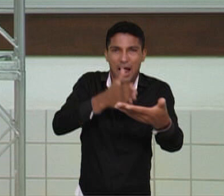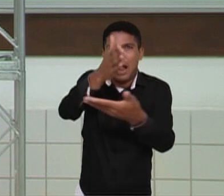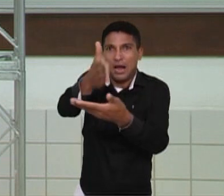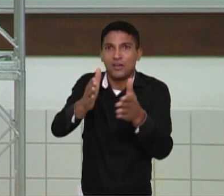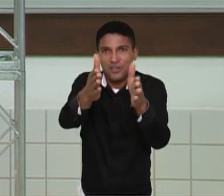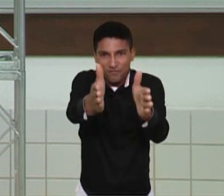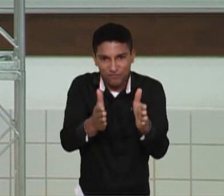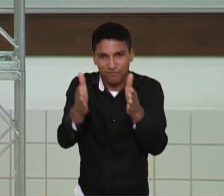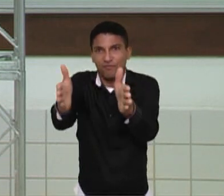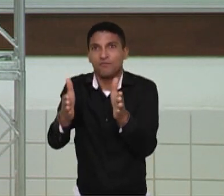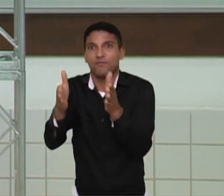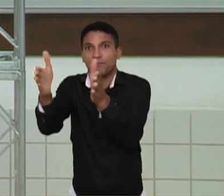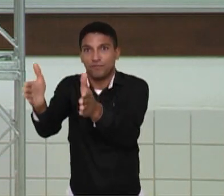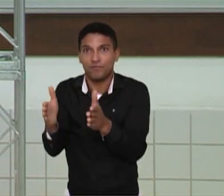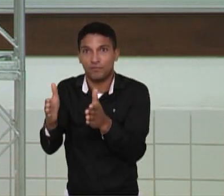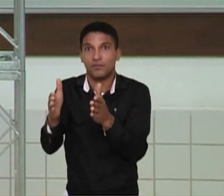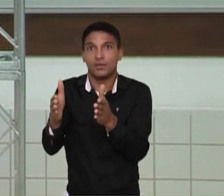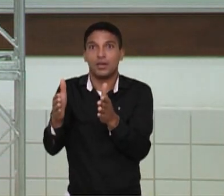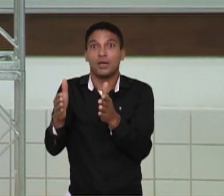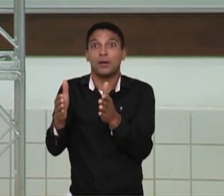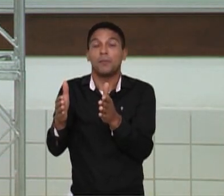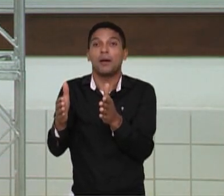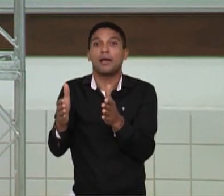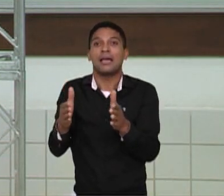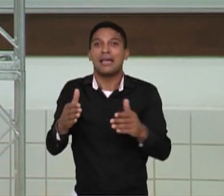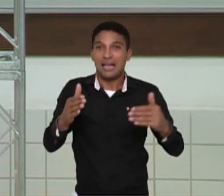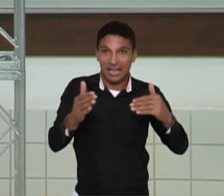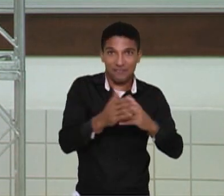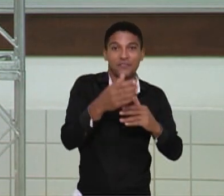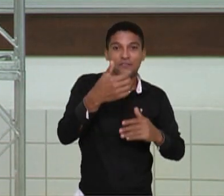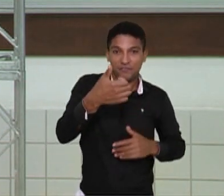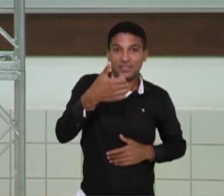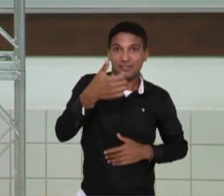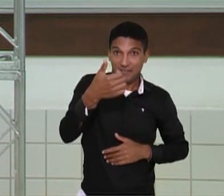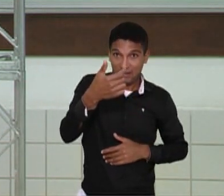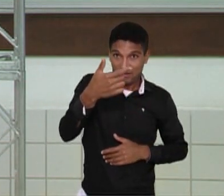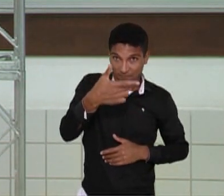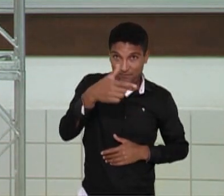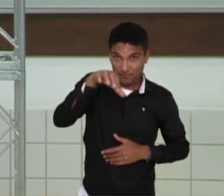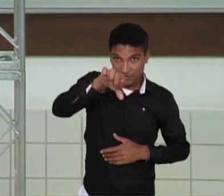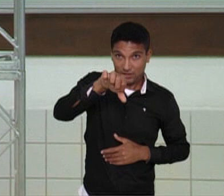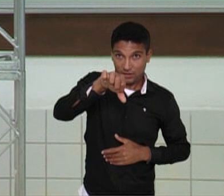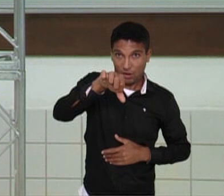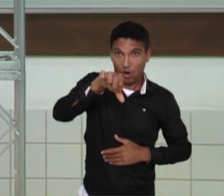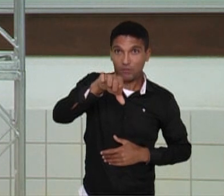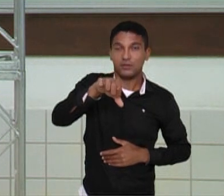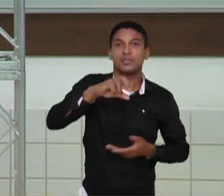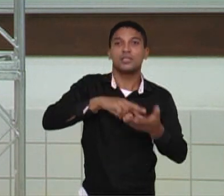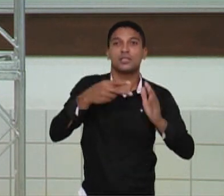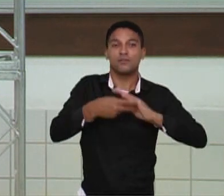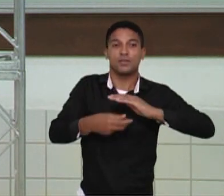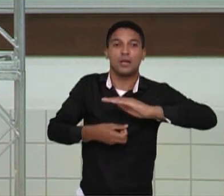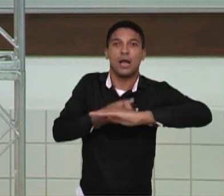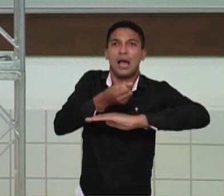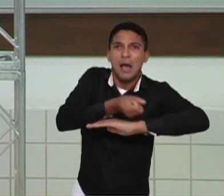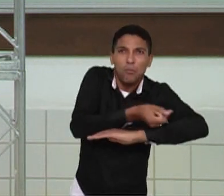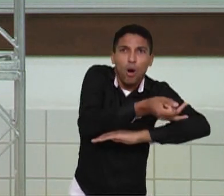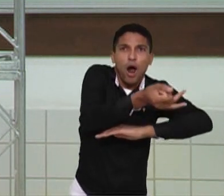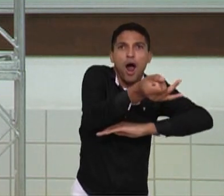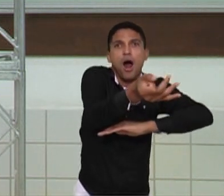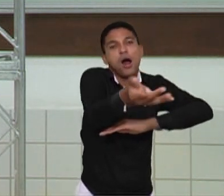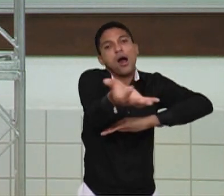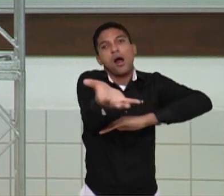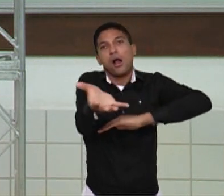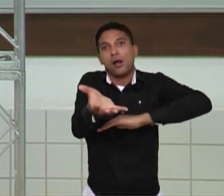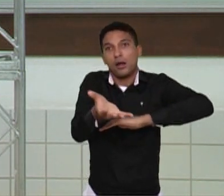ali 6 partes que não foram ocupadas com plantação. Correto? Então, o que a gente